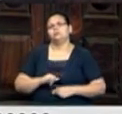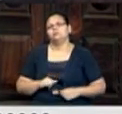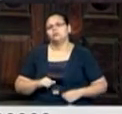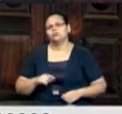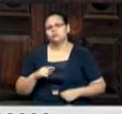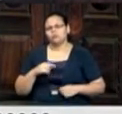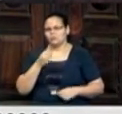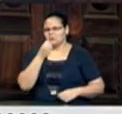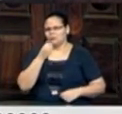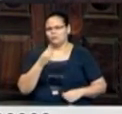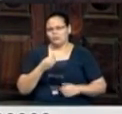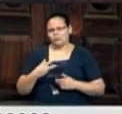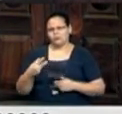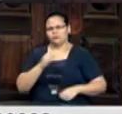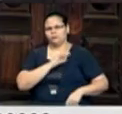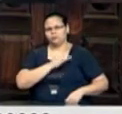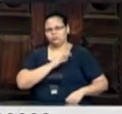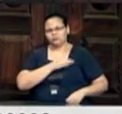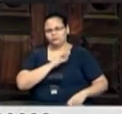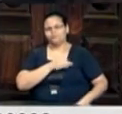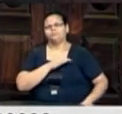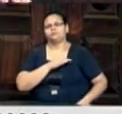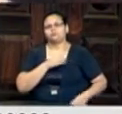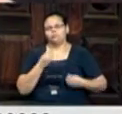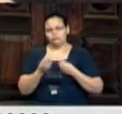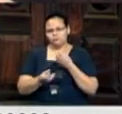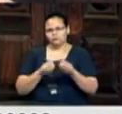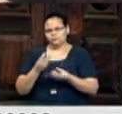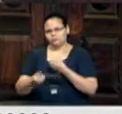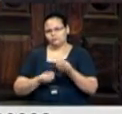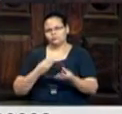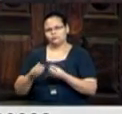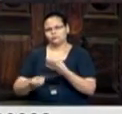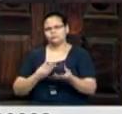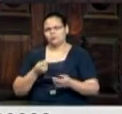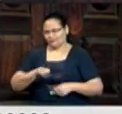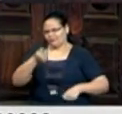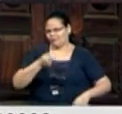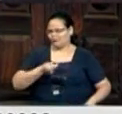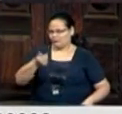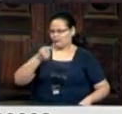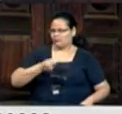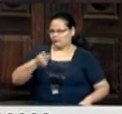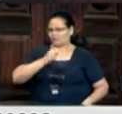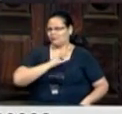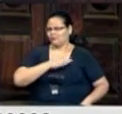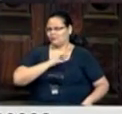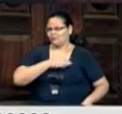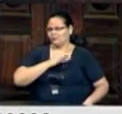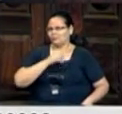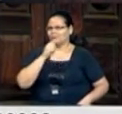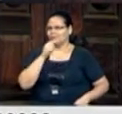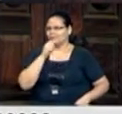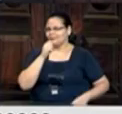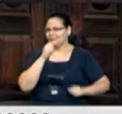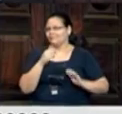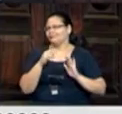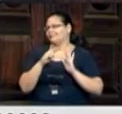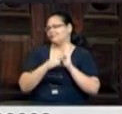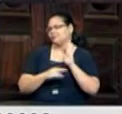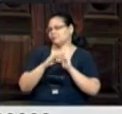Os benefícios fiscais que são dados sem critério,